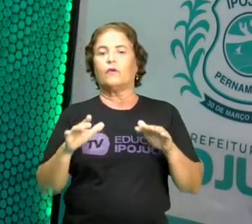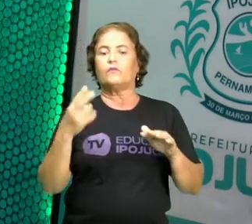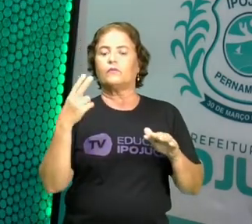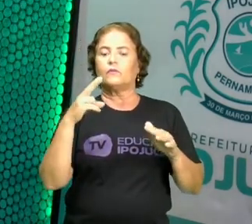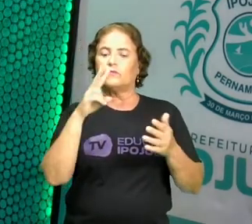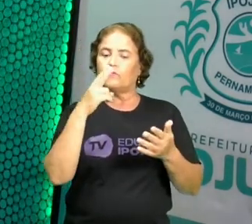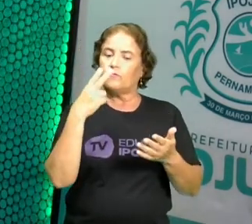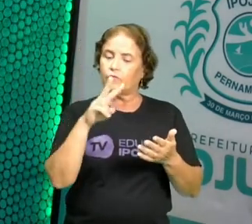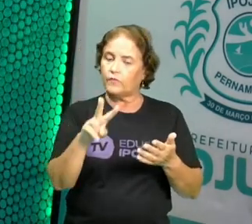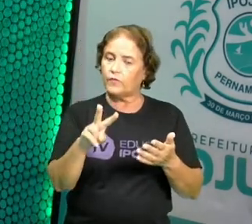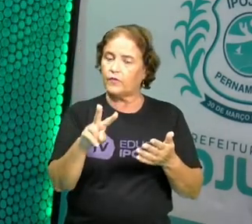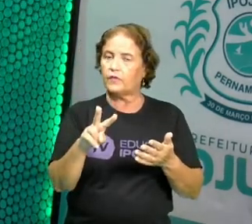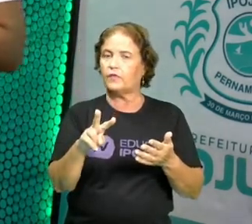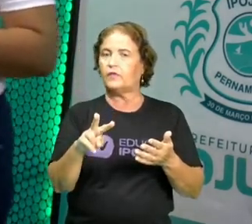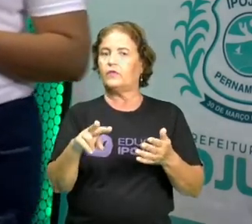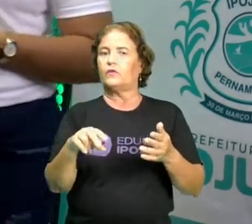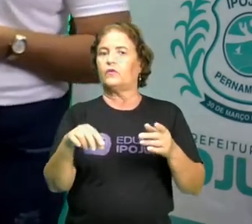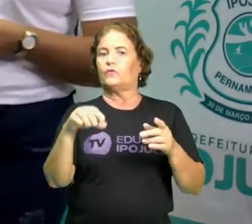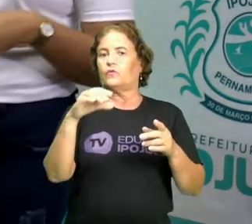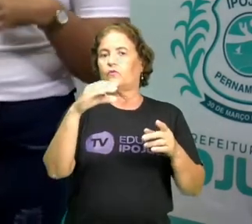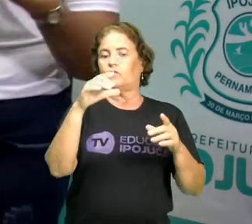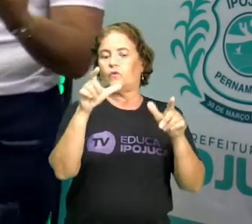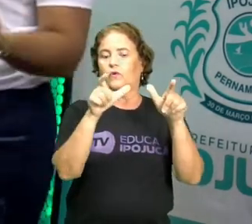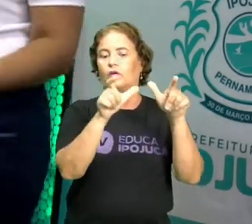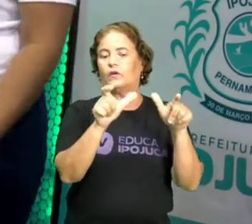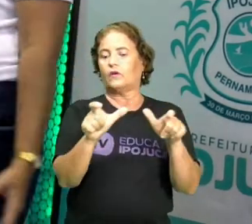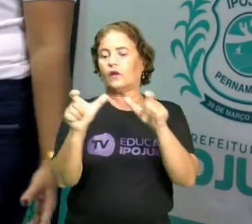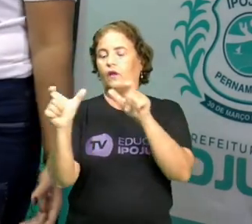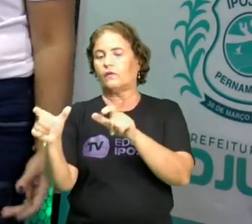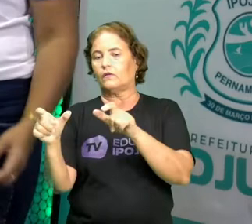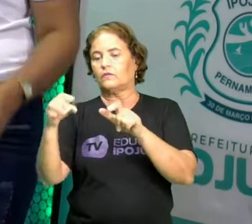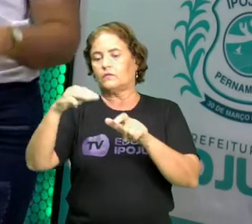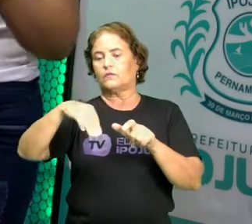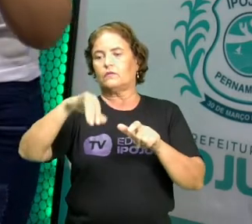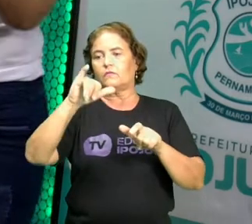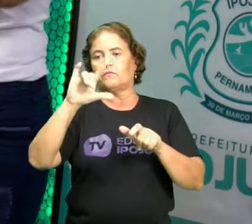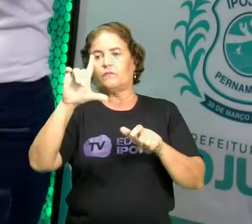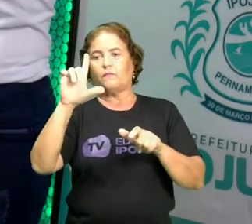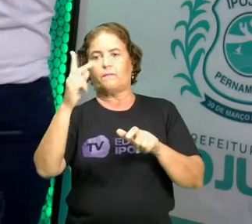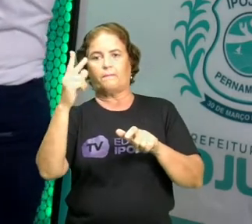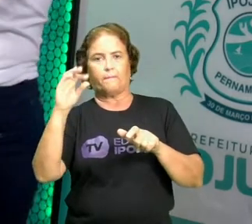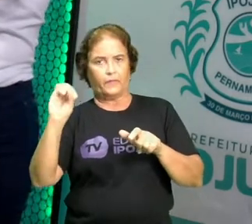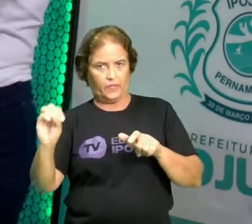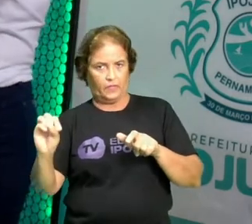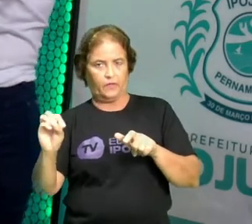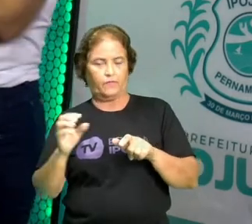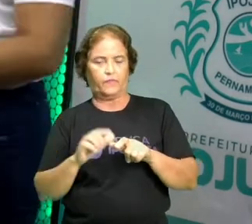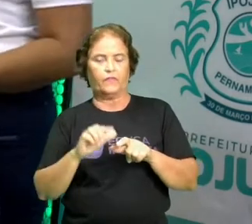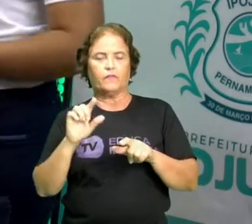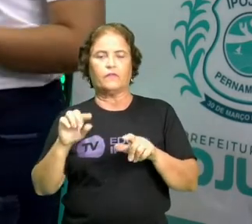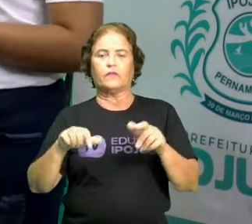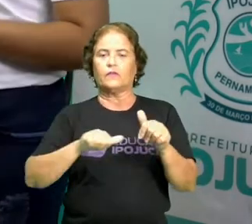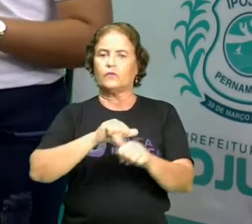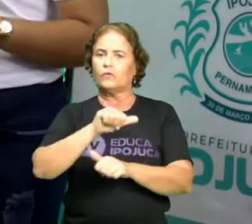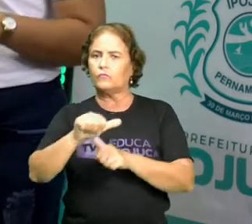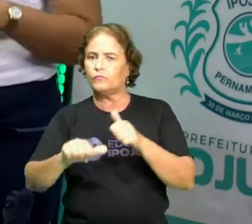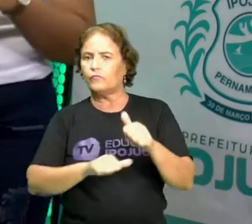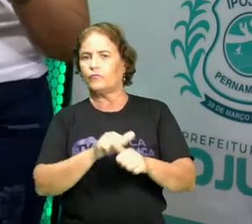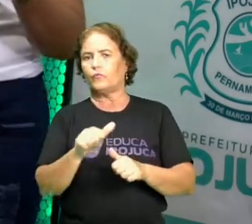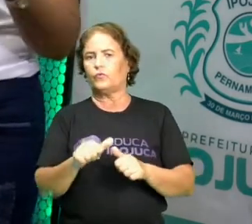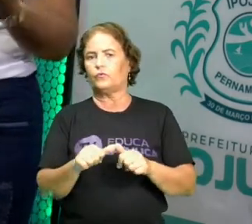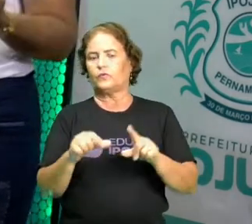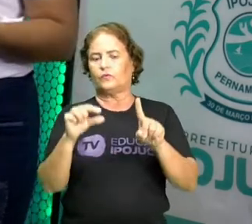tem outra classe aqui, que a gente chama classe das centenas de milhar, né, que vai mudar da dezena, da centena, e vai